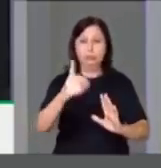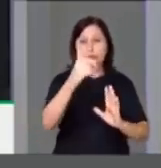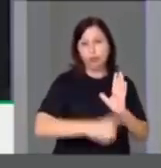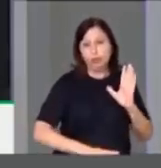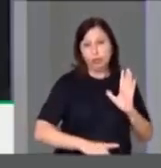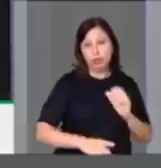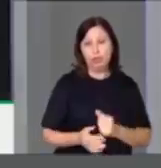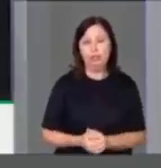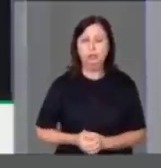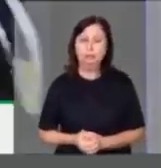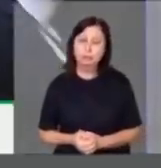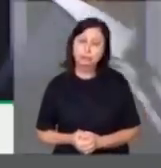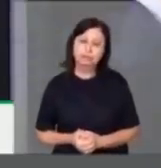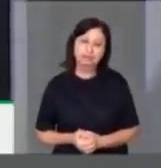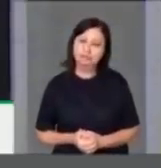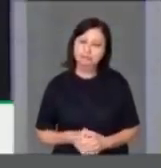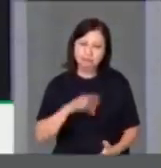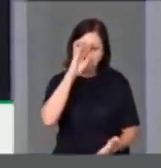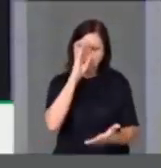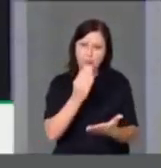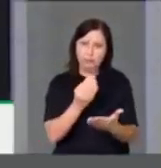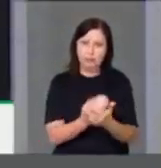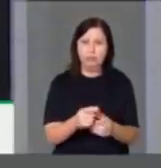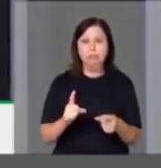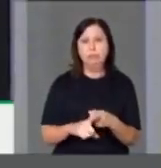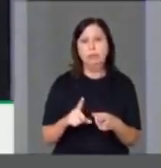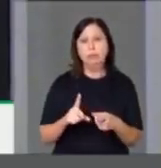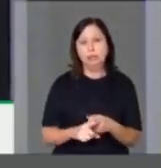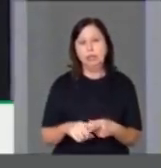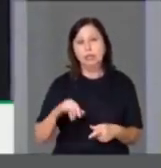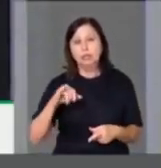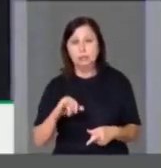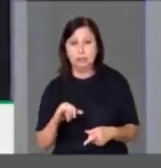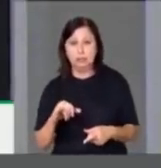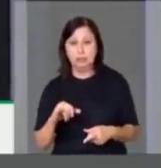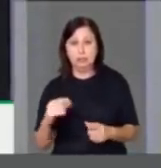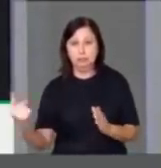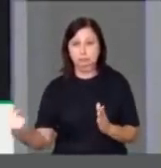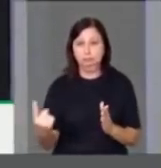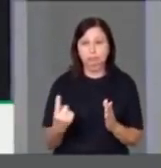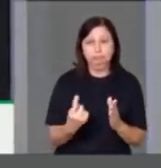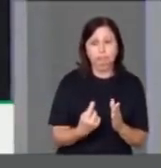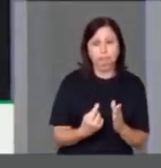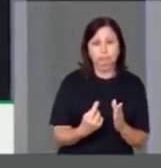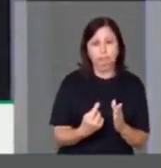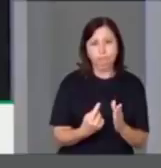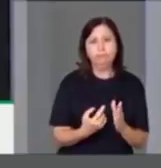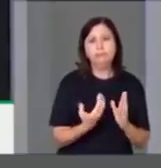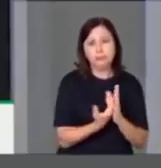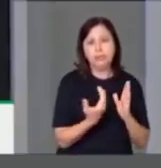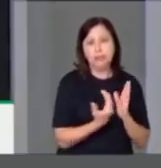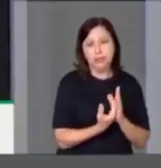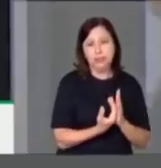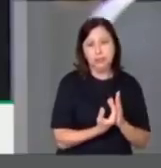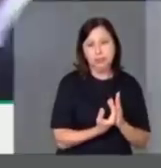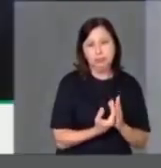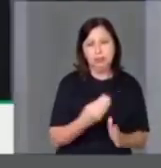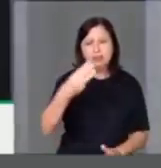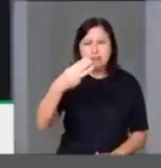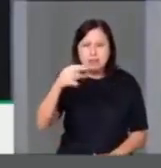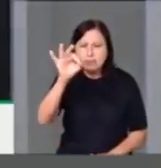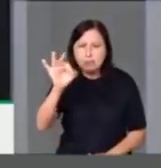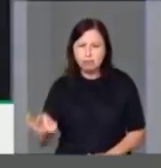e eu recomendo aí para os meus colegas de esquerda que aparentemente não frequentaram, sabe que só 3%,